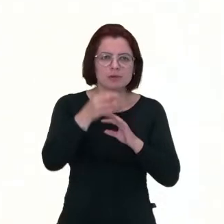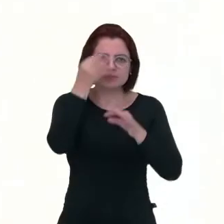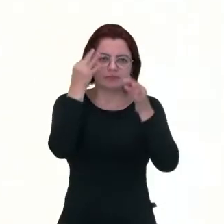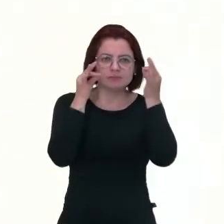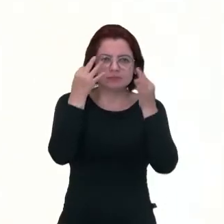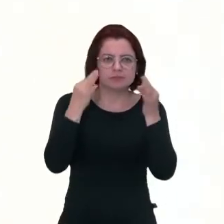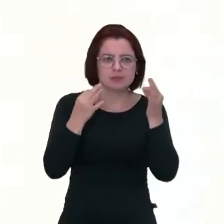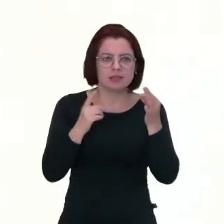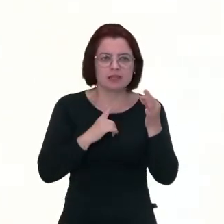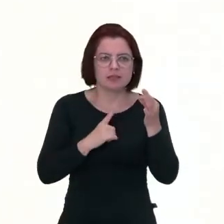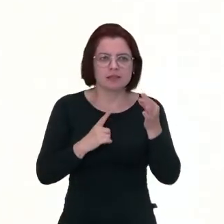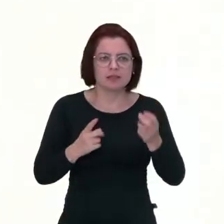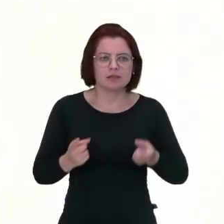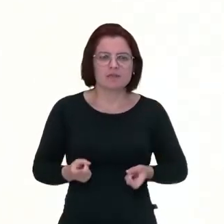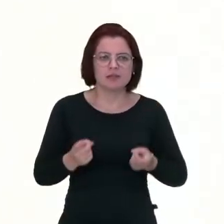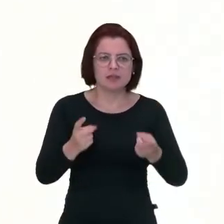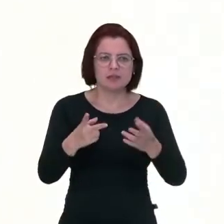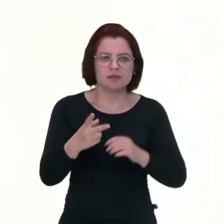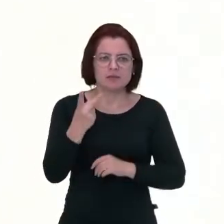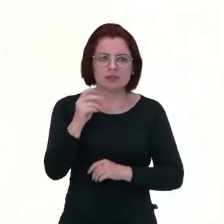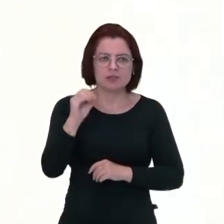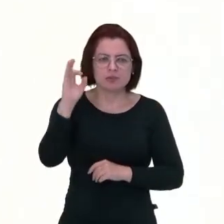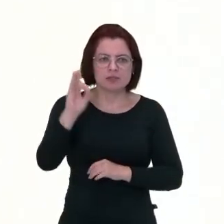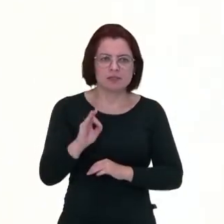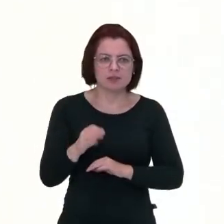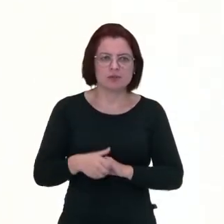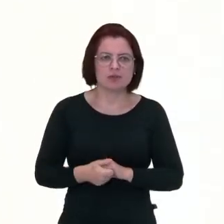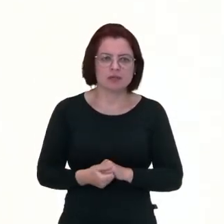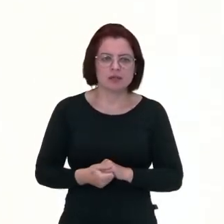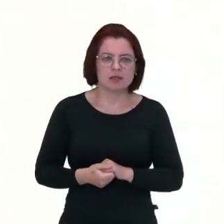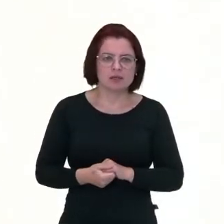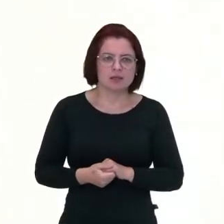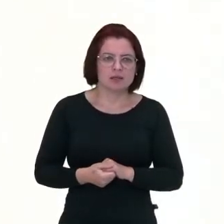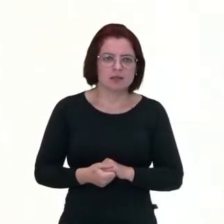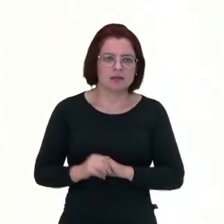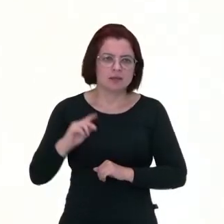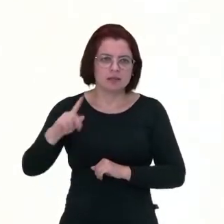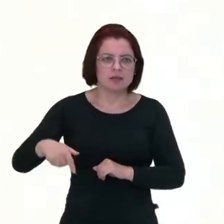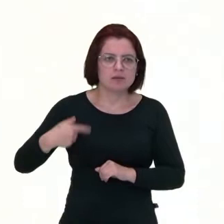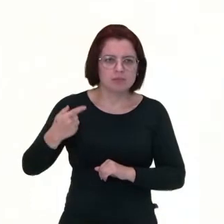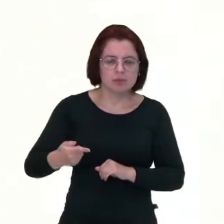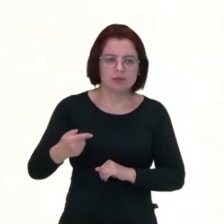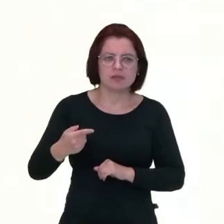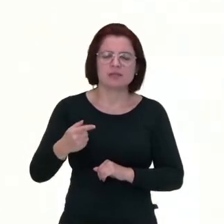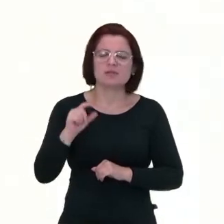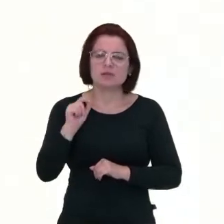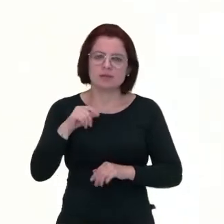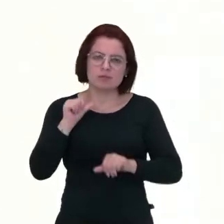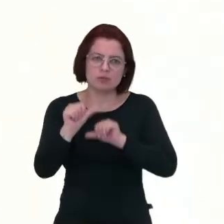e vendeu com uma margem de lucro de 20%. Após um ano das mudanças